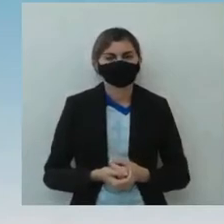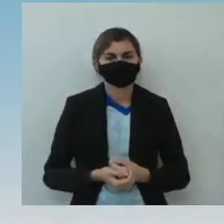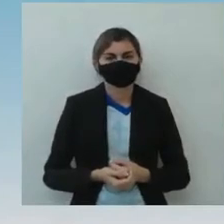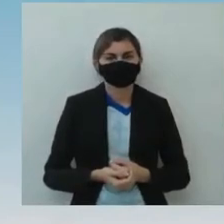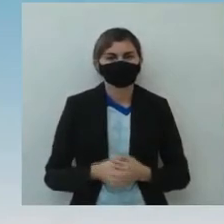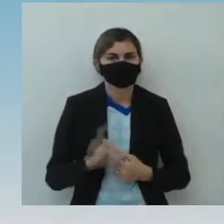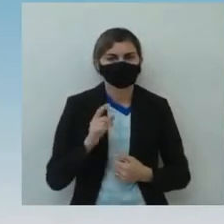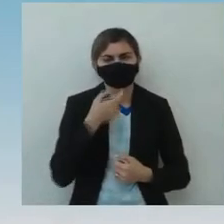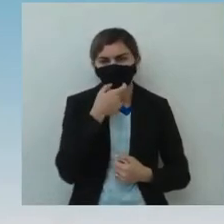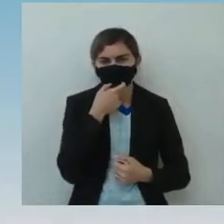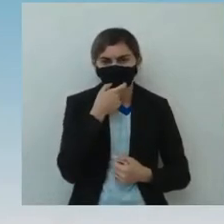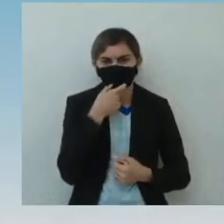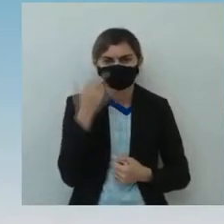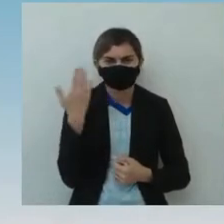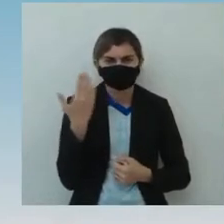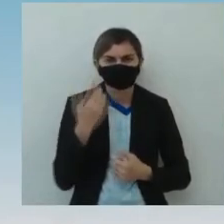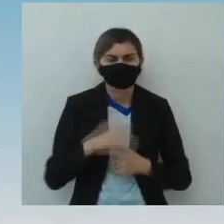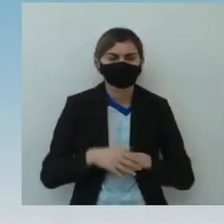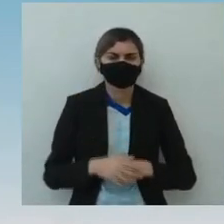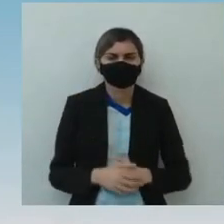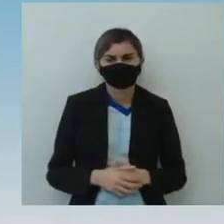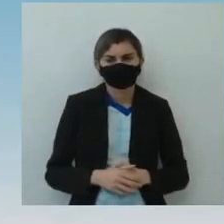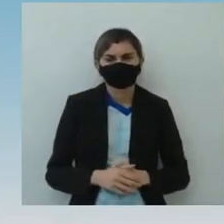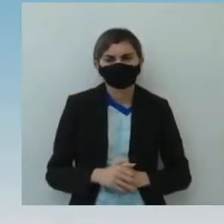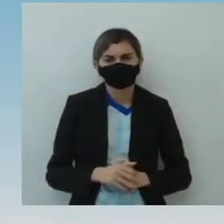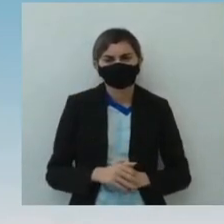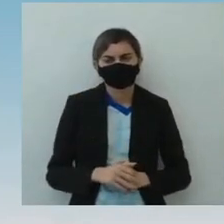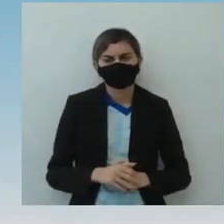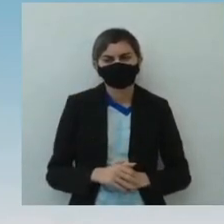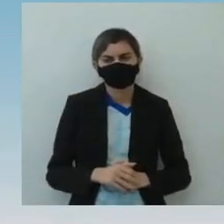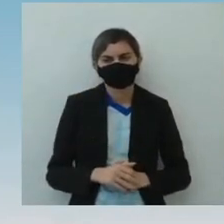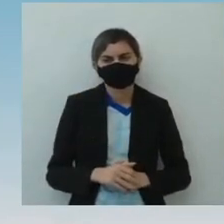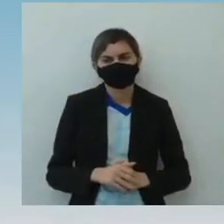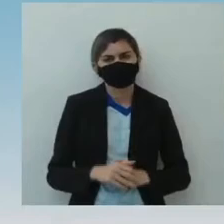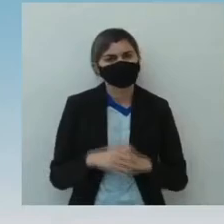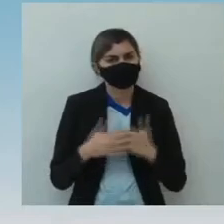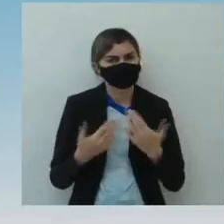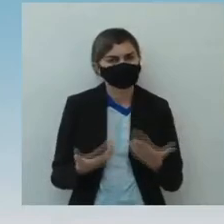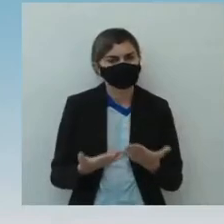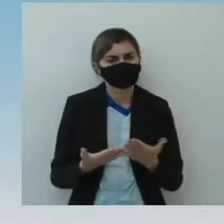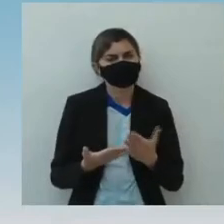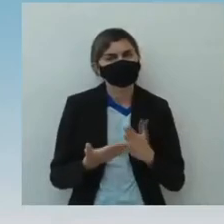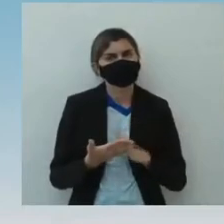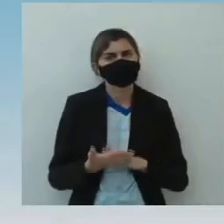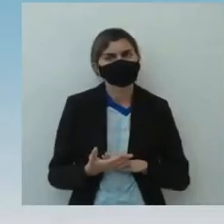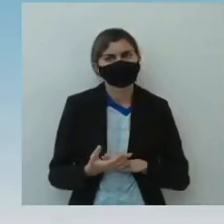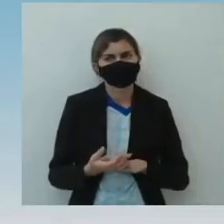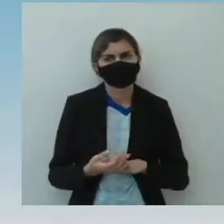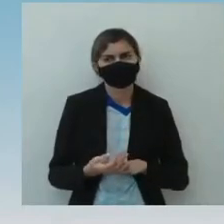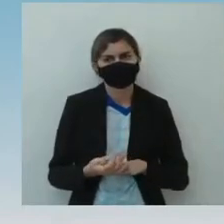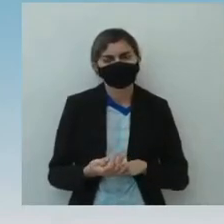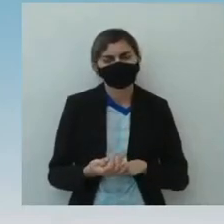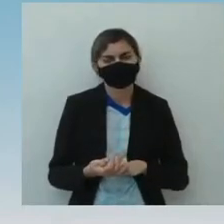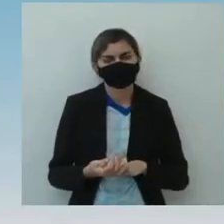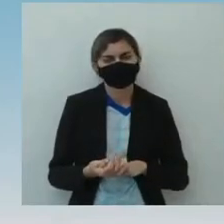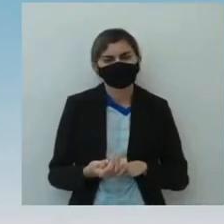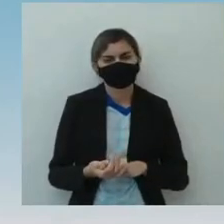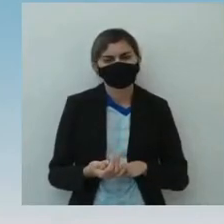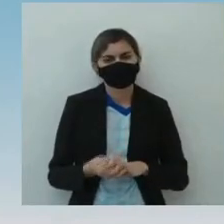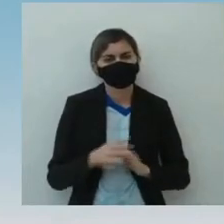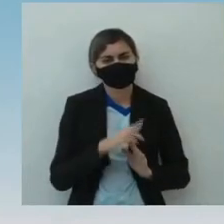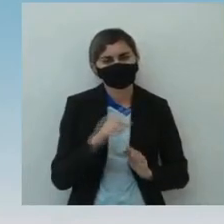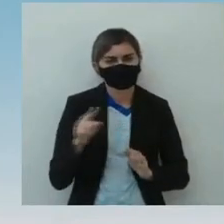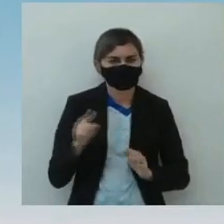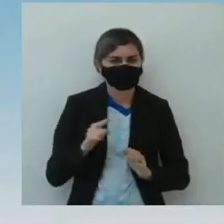Nascimento Speech sai usar colaterais by the side remember every form of Speed Style